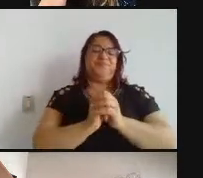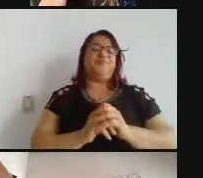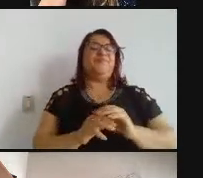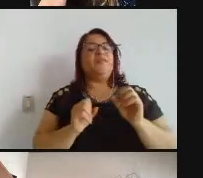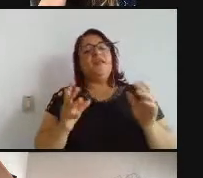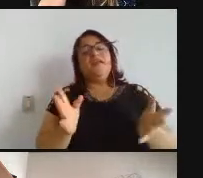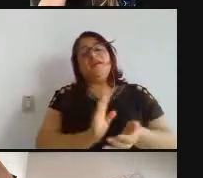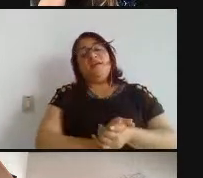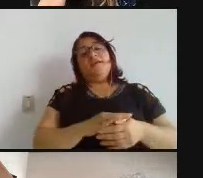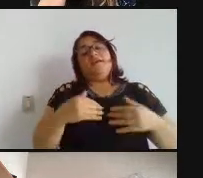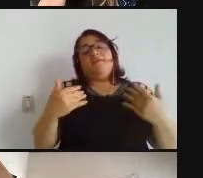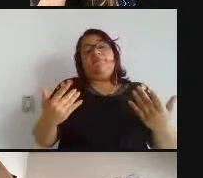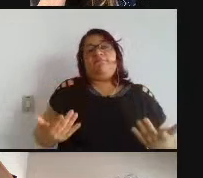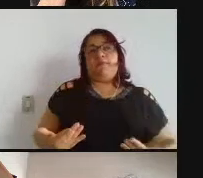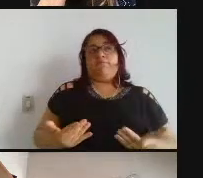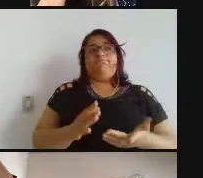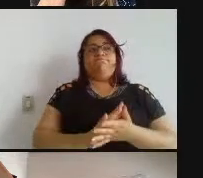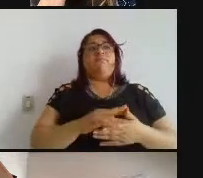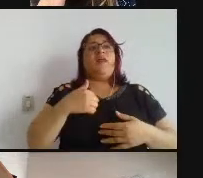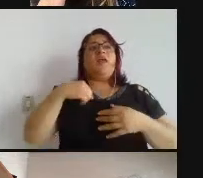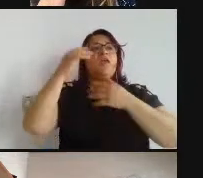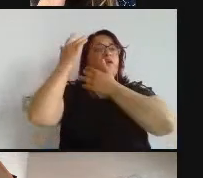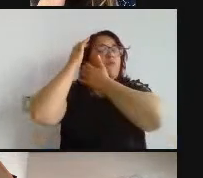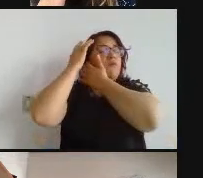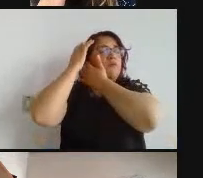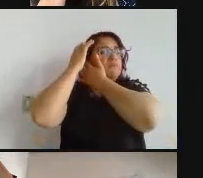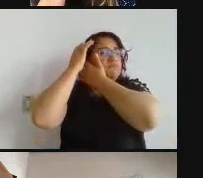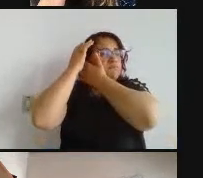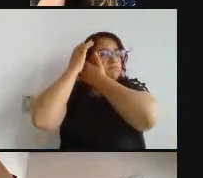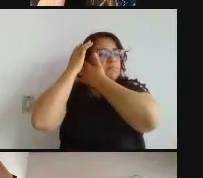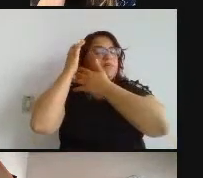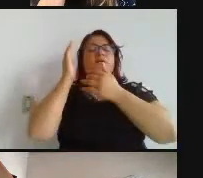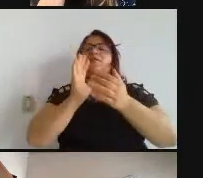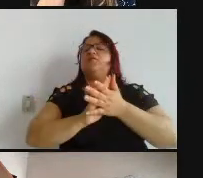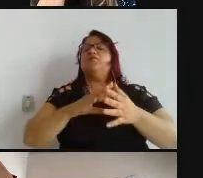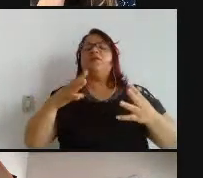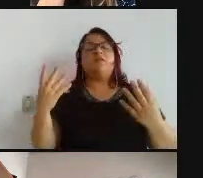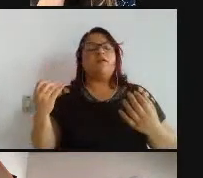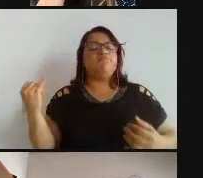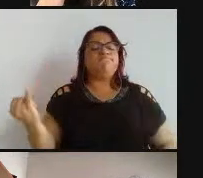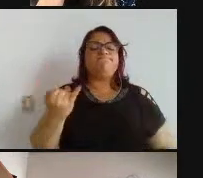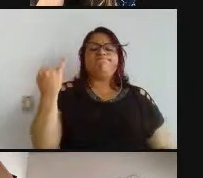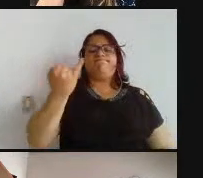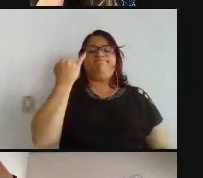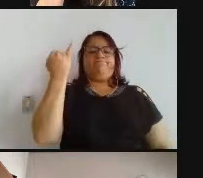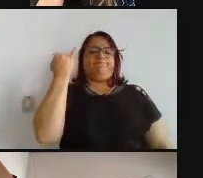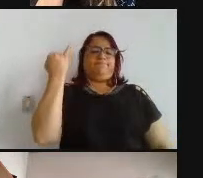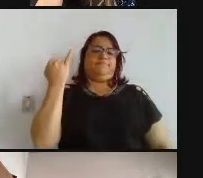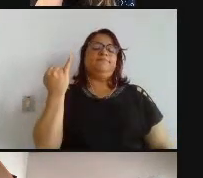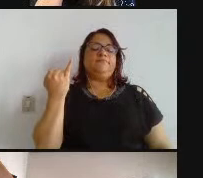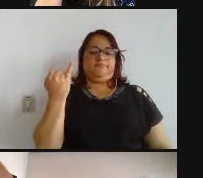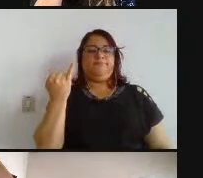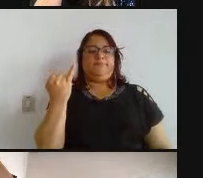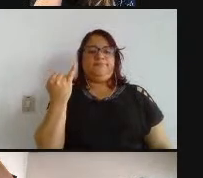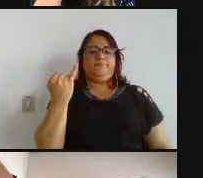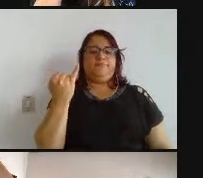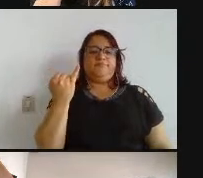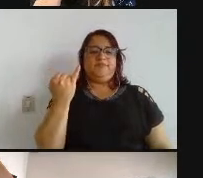Não, então, eu acho que não, a gestão ela é sempre muito importante, né? Porque